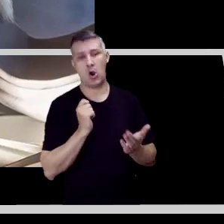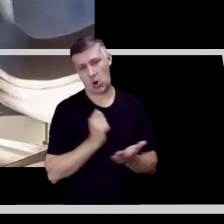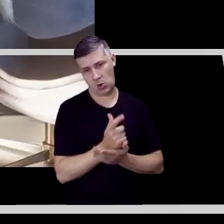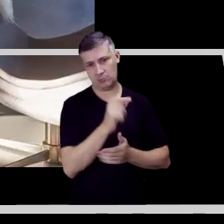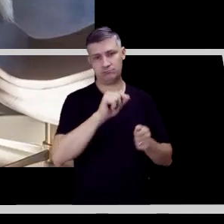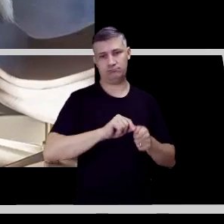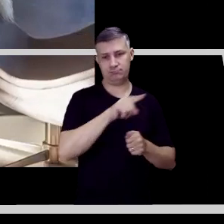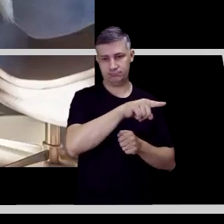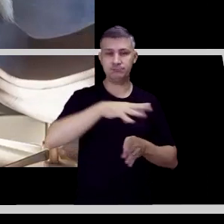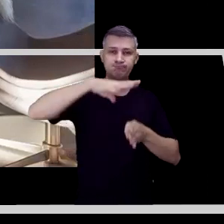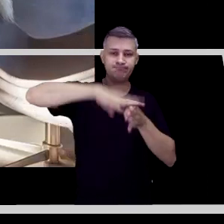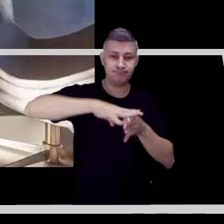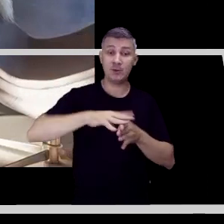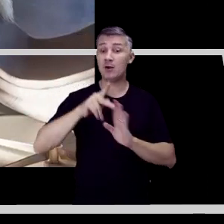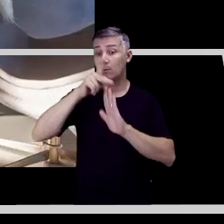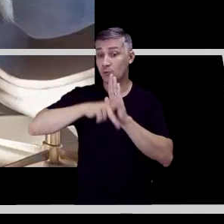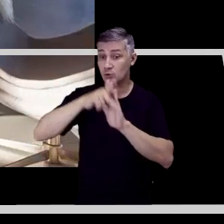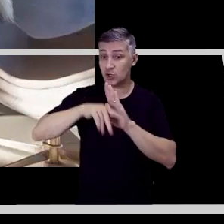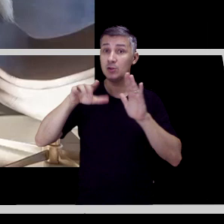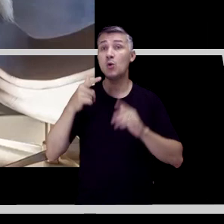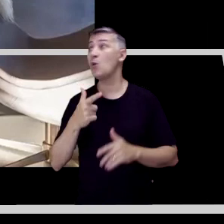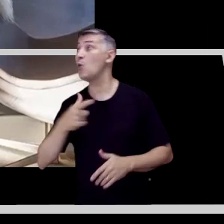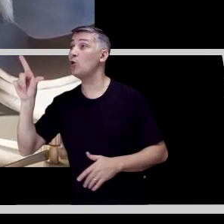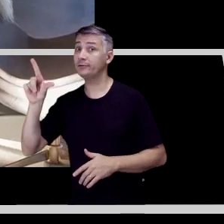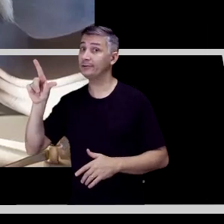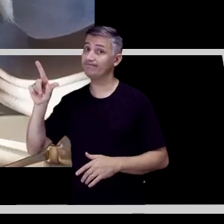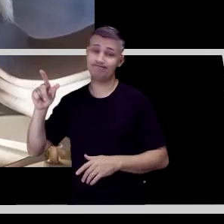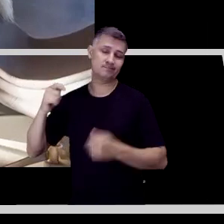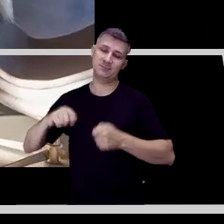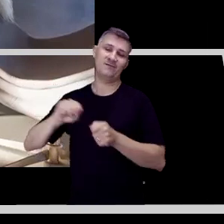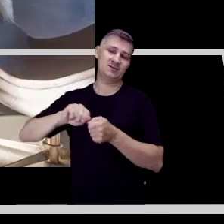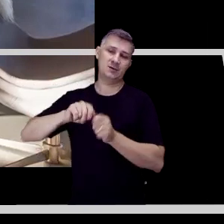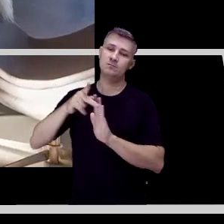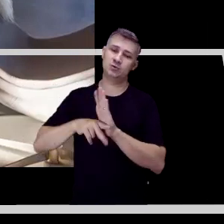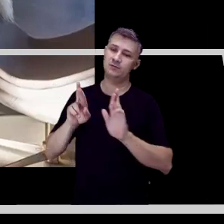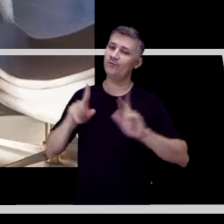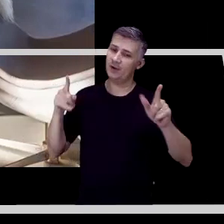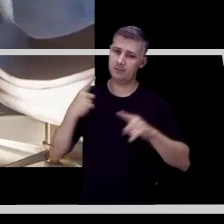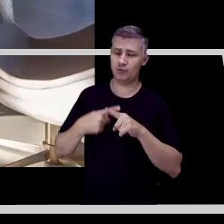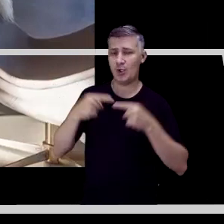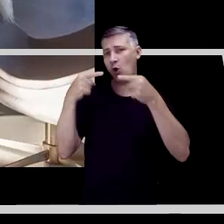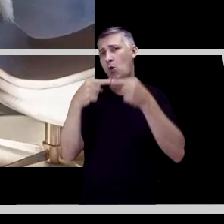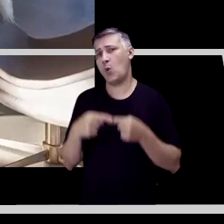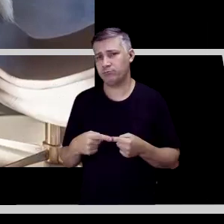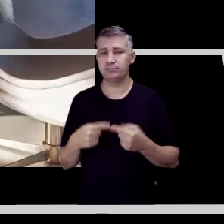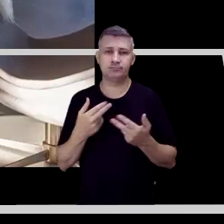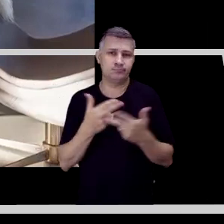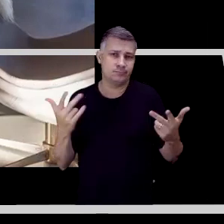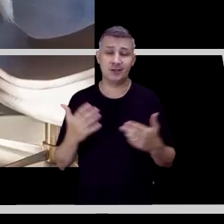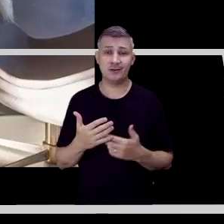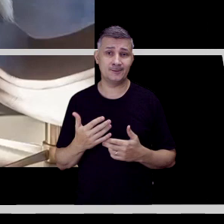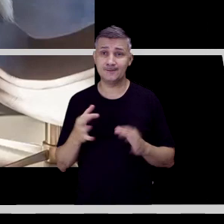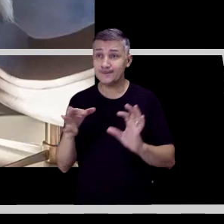específica, né? Então, ter feito o projeto com outra fábrica implicaria em ter feito um projeto diferente, né? Porque uma coisa está